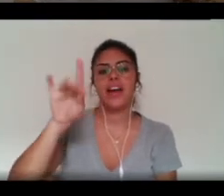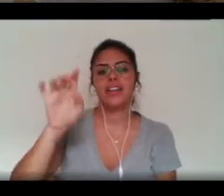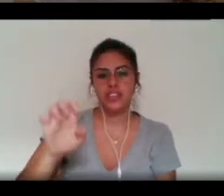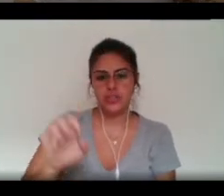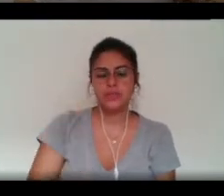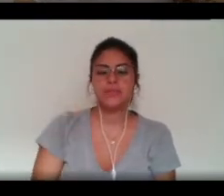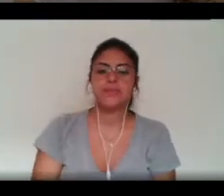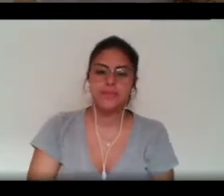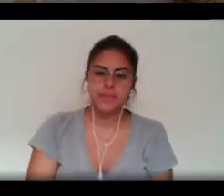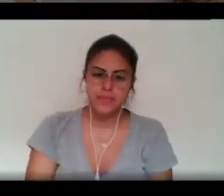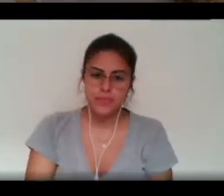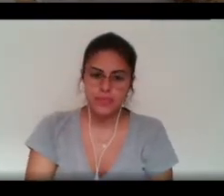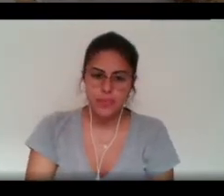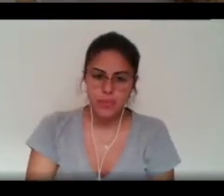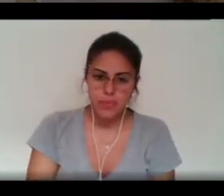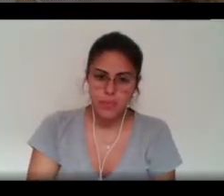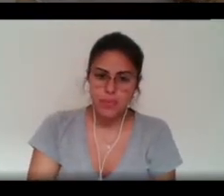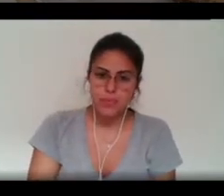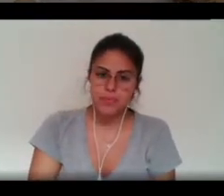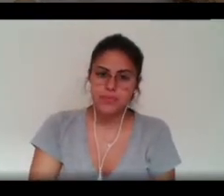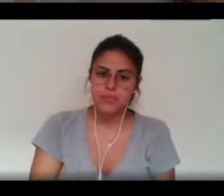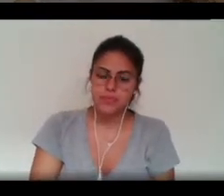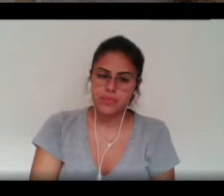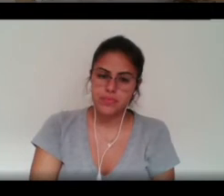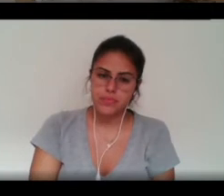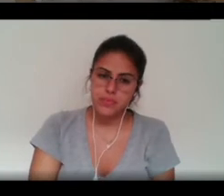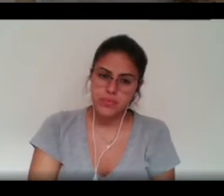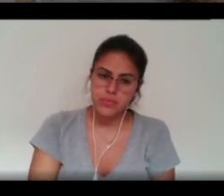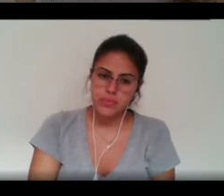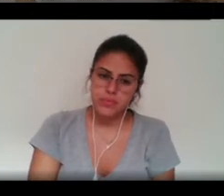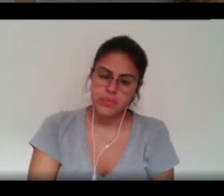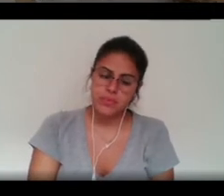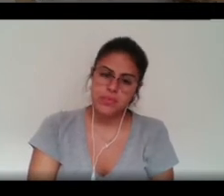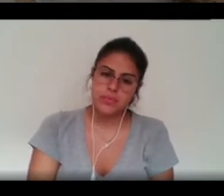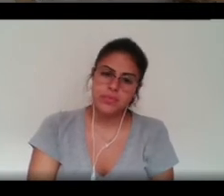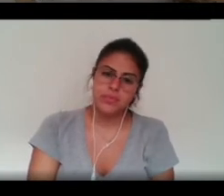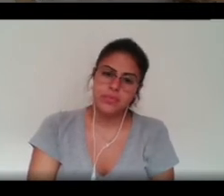3,08 V0 ao quadrado menos